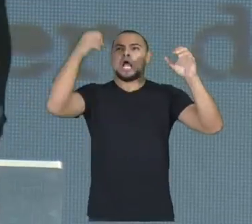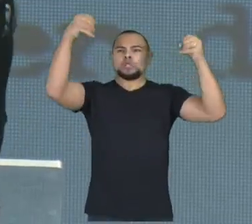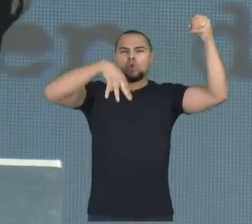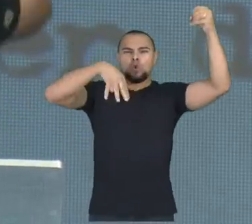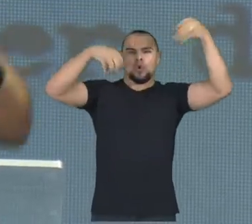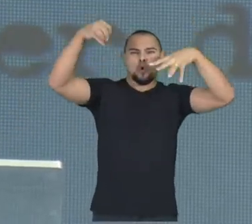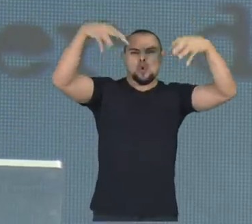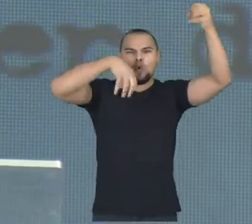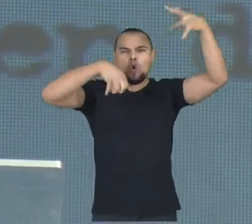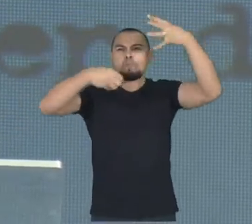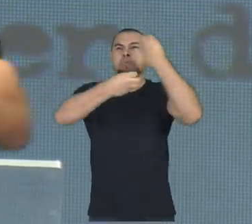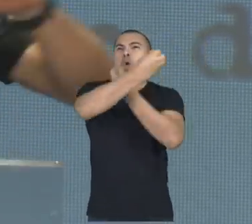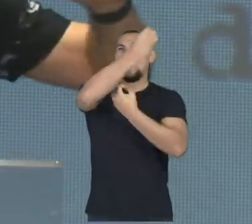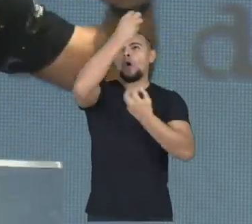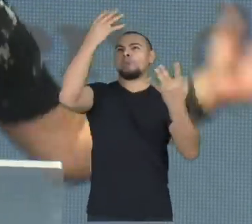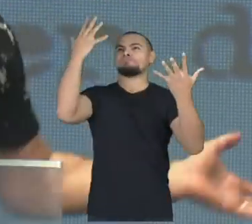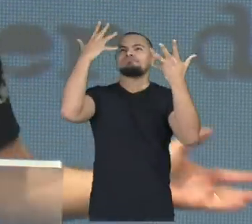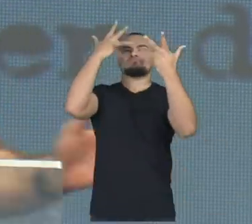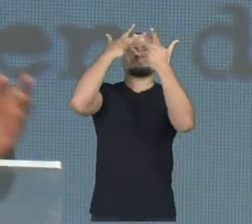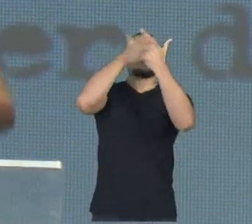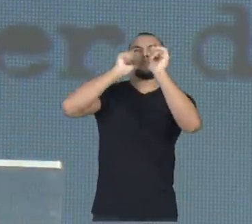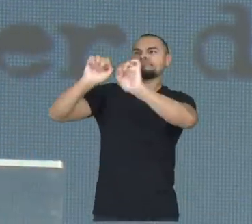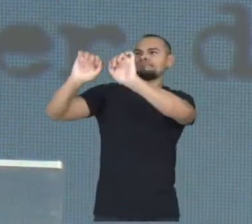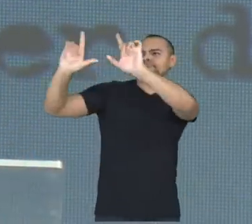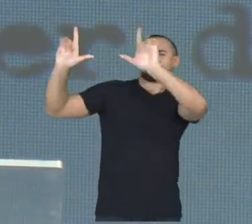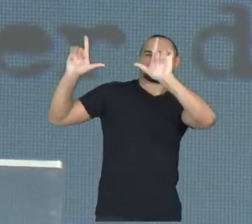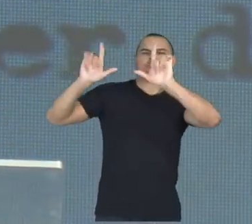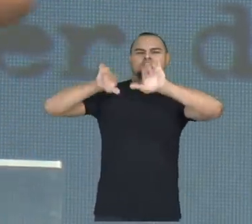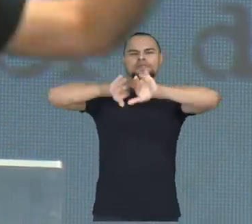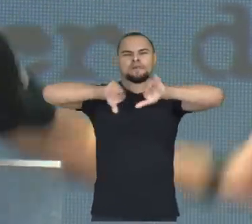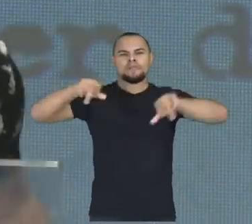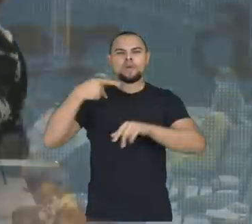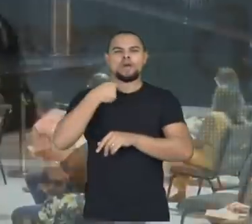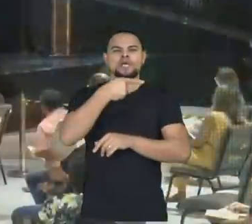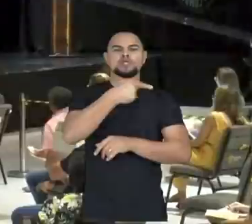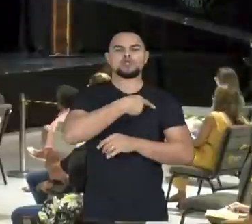de painel, de cor bonita, se o pastor